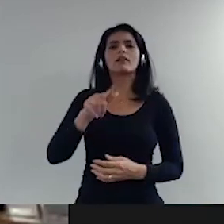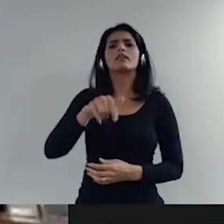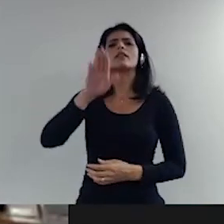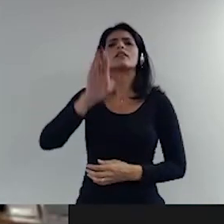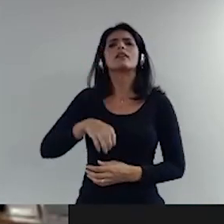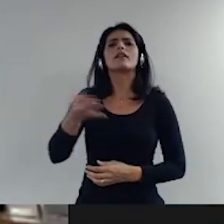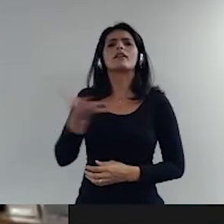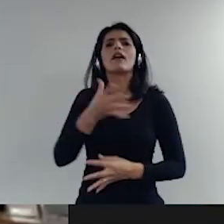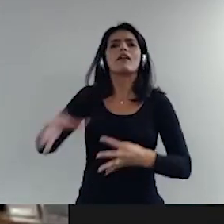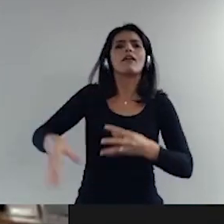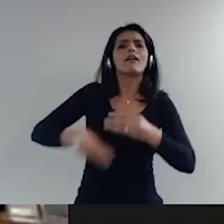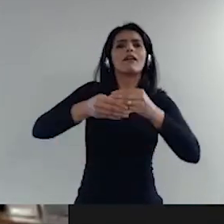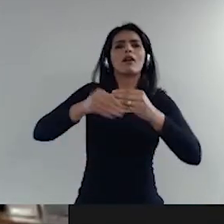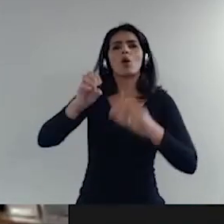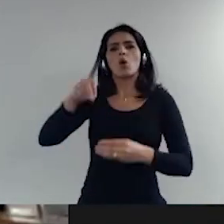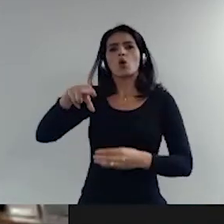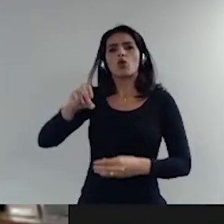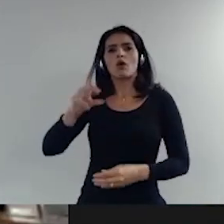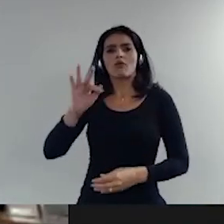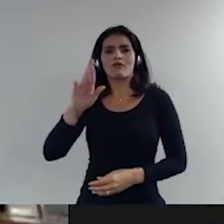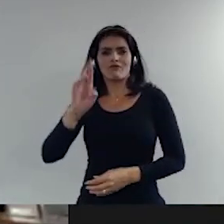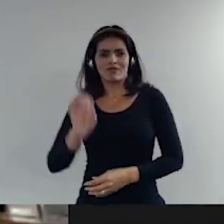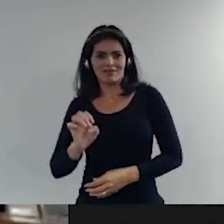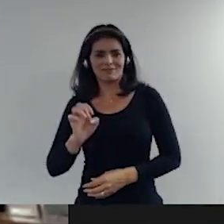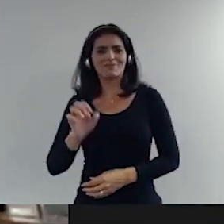gostaria de acrescentar, doutor Onofre,